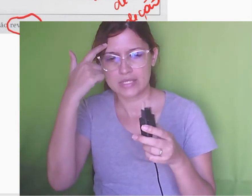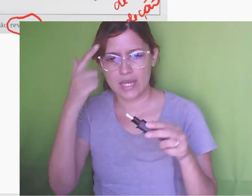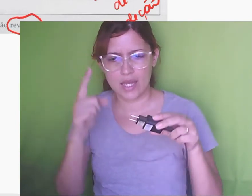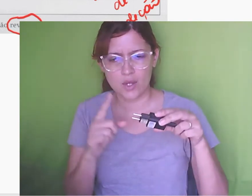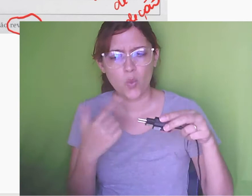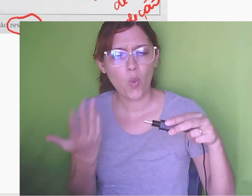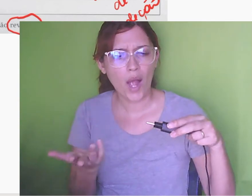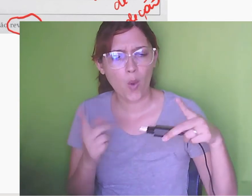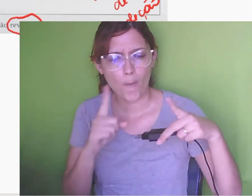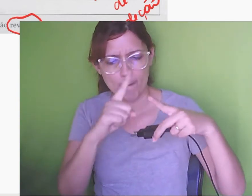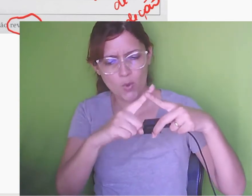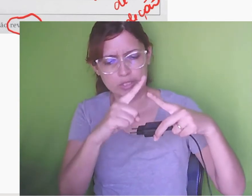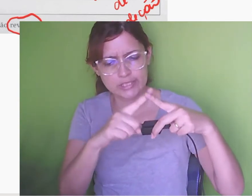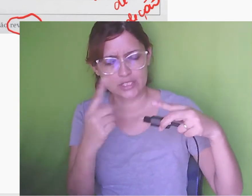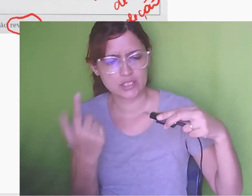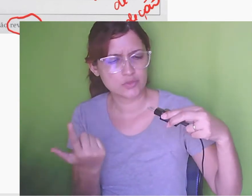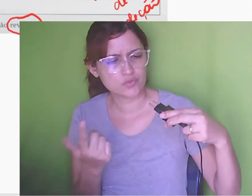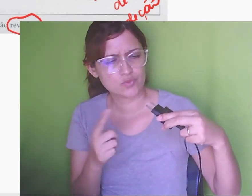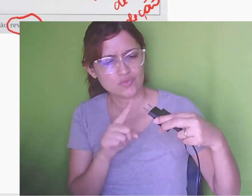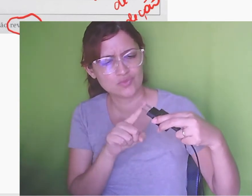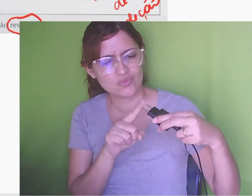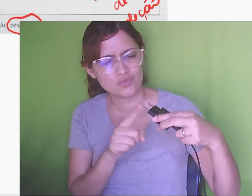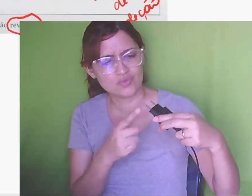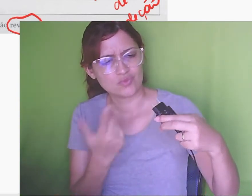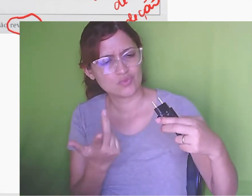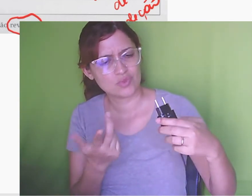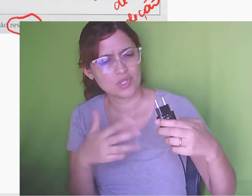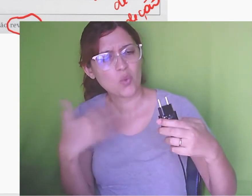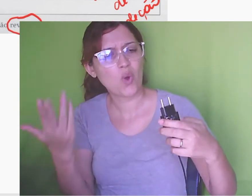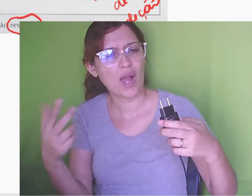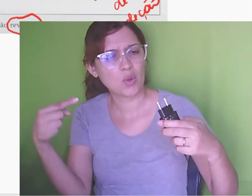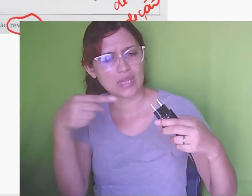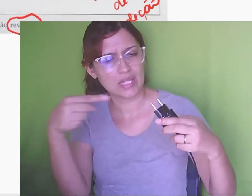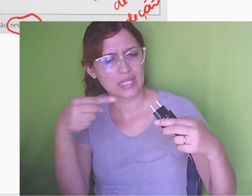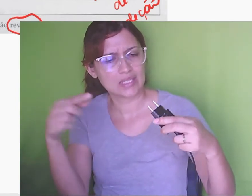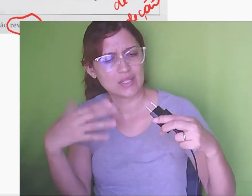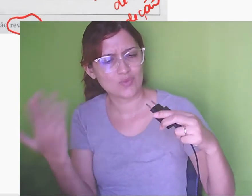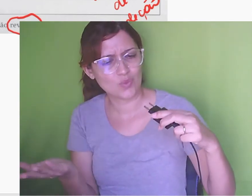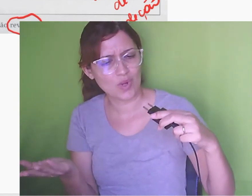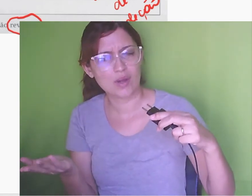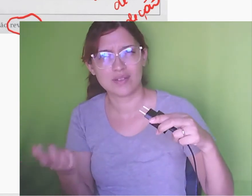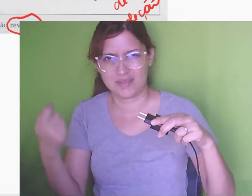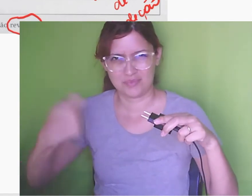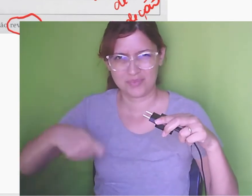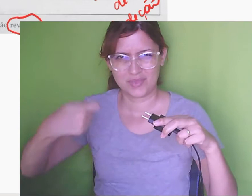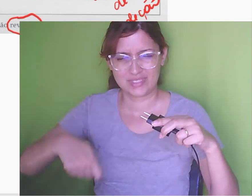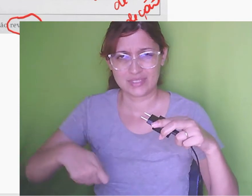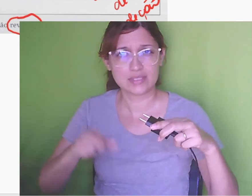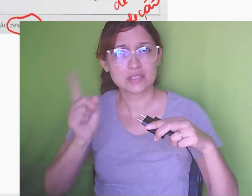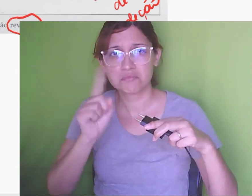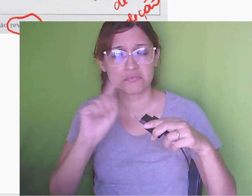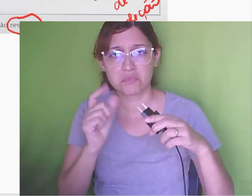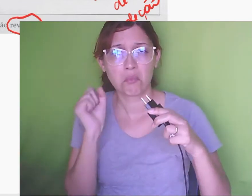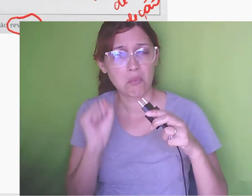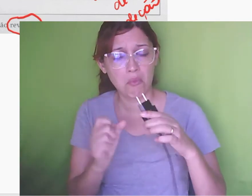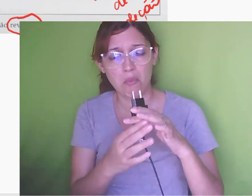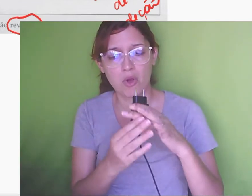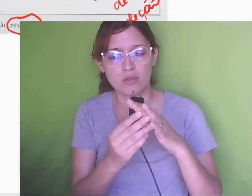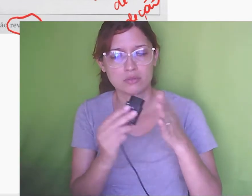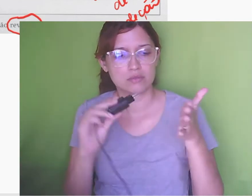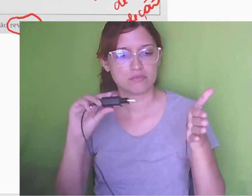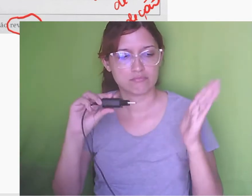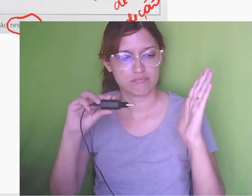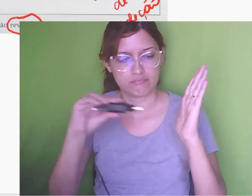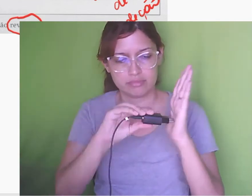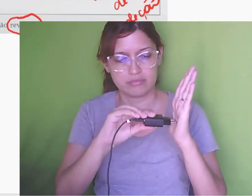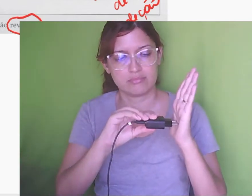Se você pensar qual desses pinos é o positivo e qual desses é o negativo, precisa? Não. Você